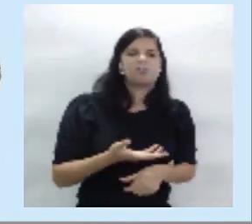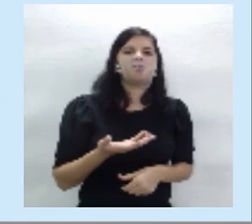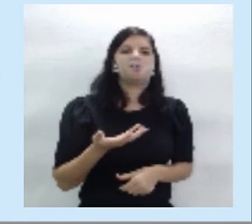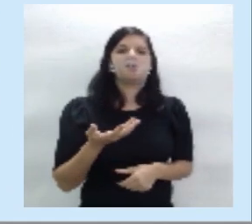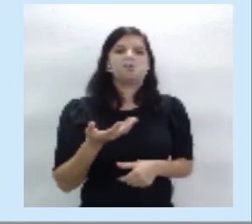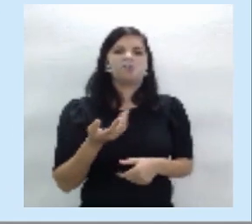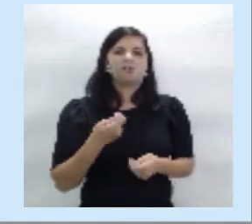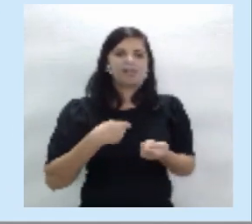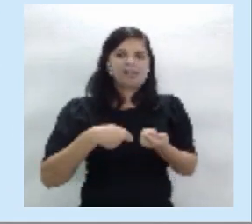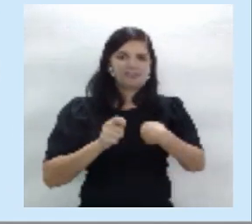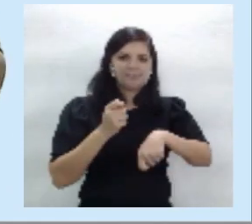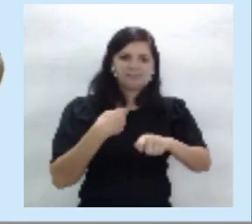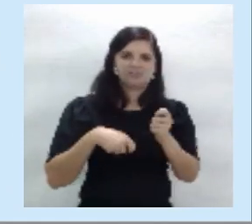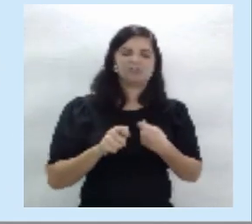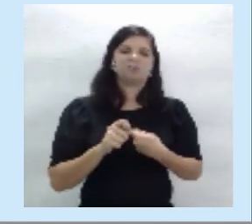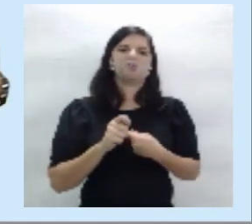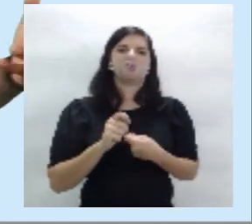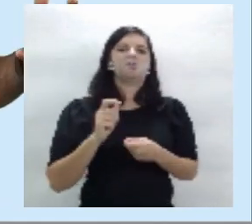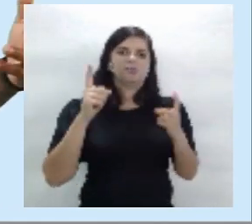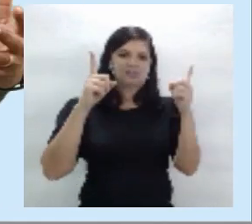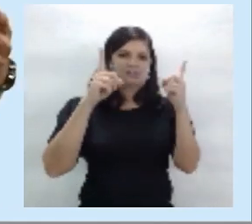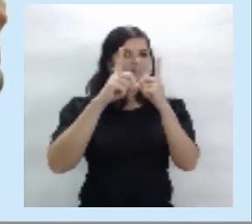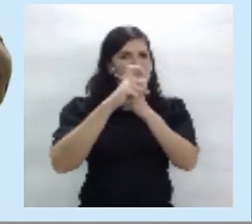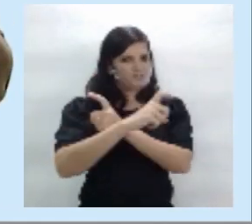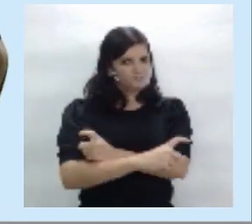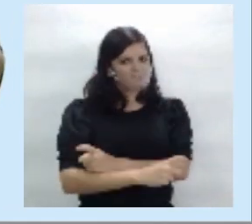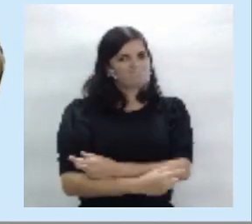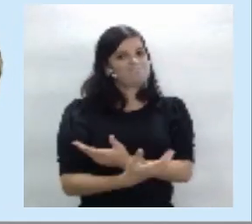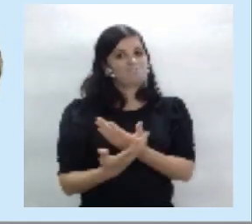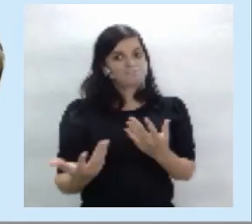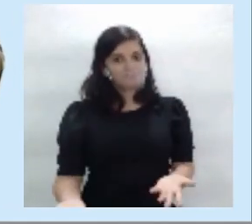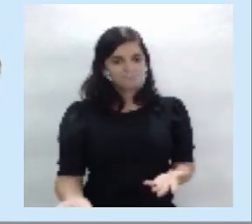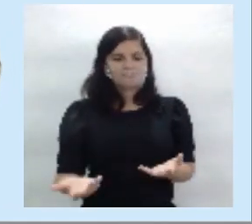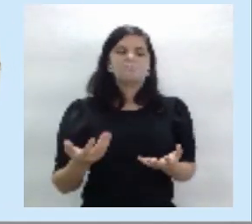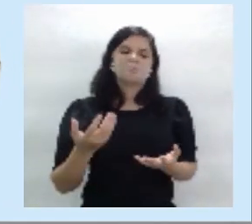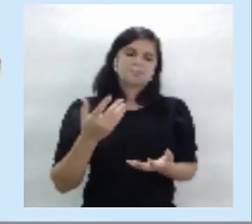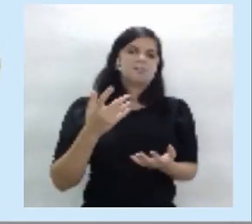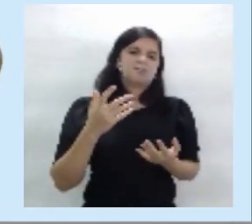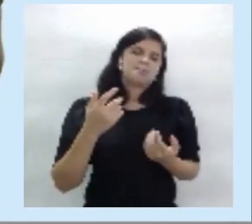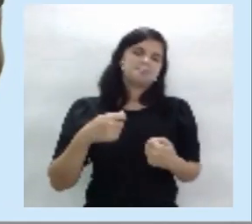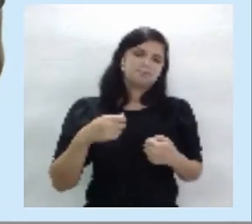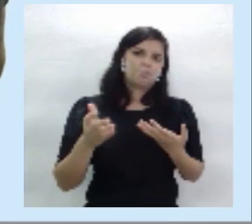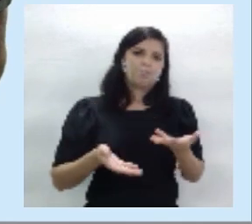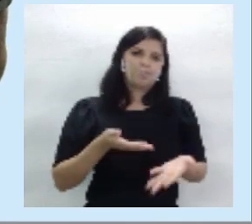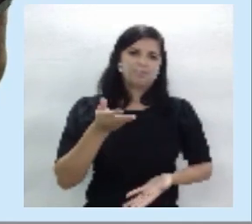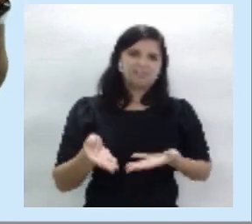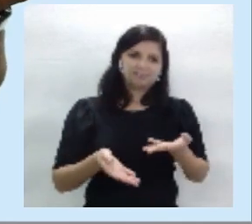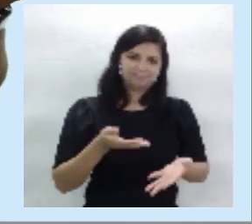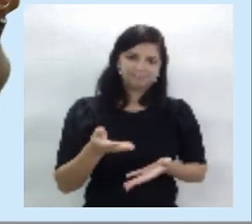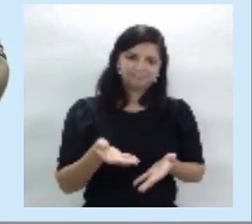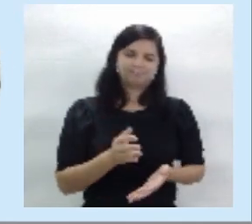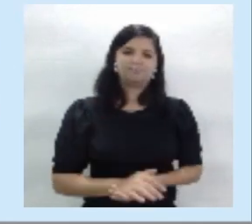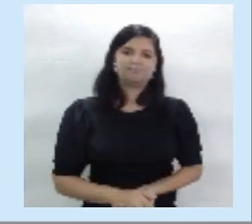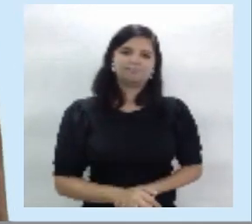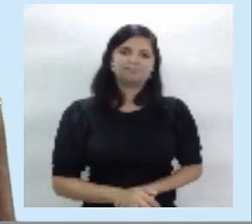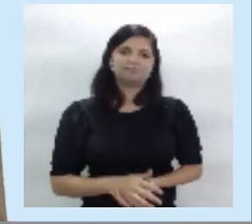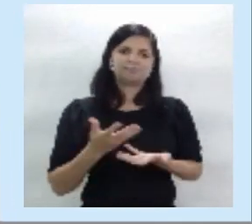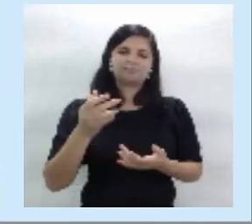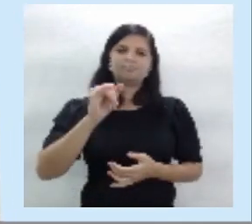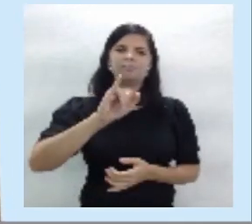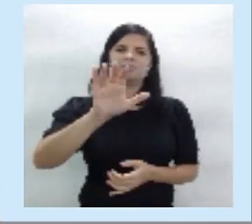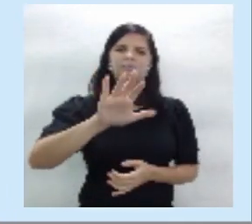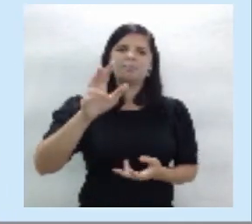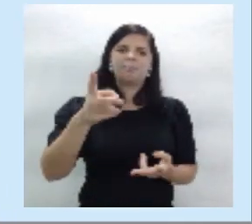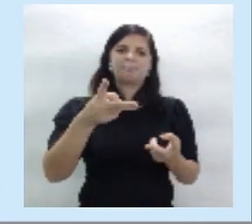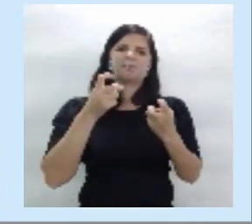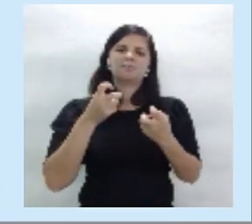você administrar é muito difícil, tá? E uma questão também muito delicada. E uma coisa que a gente observa, né, como você vê na imagem aí, é